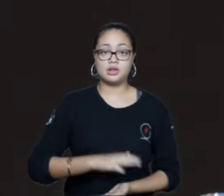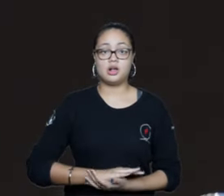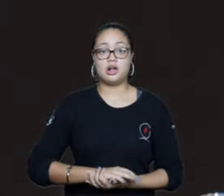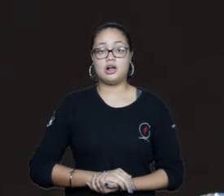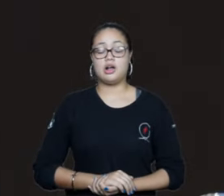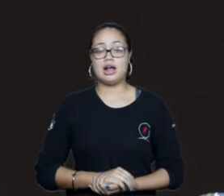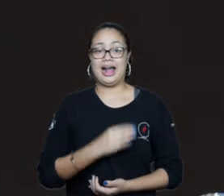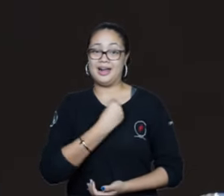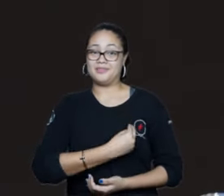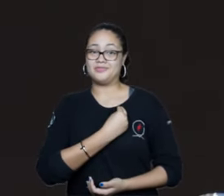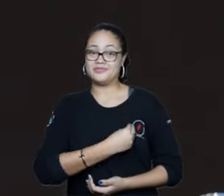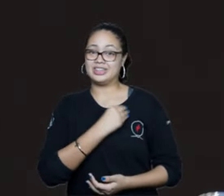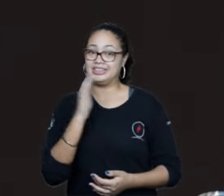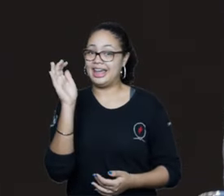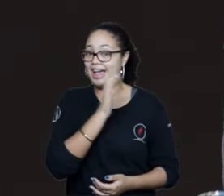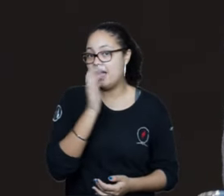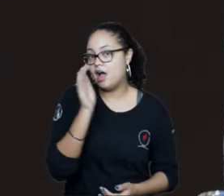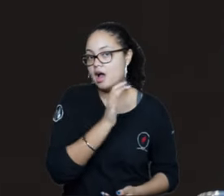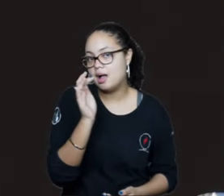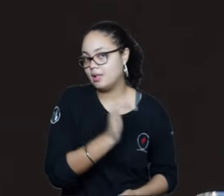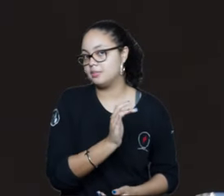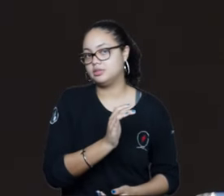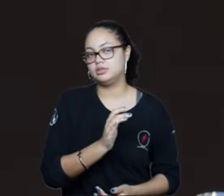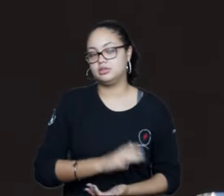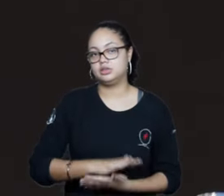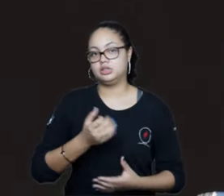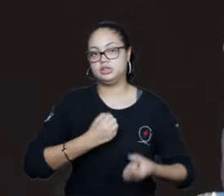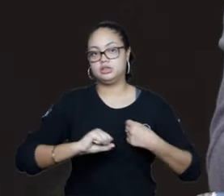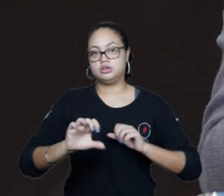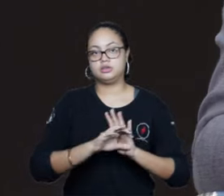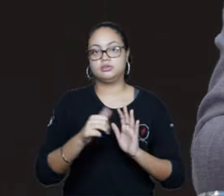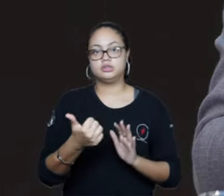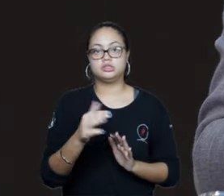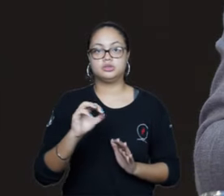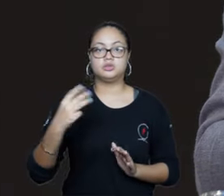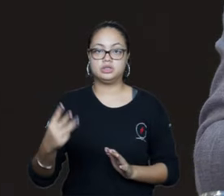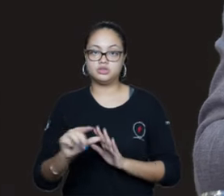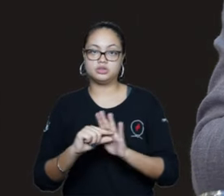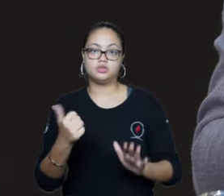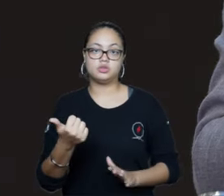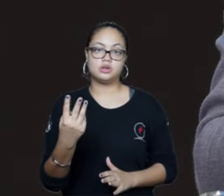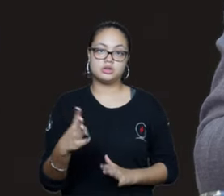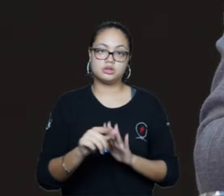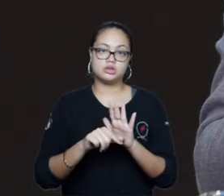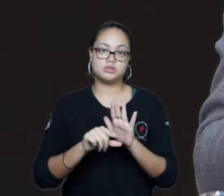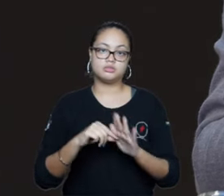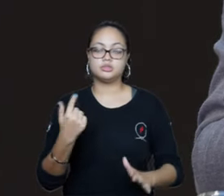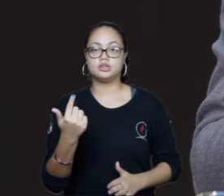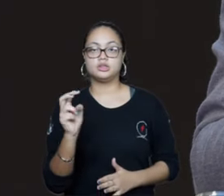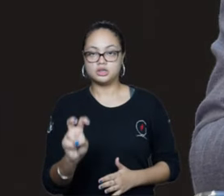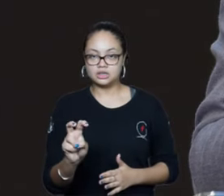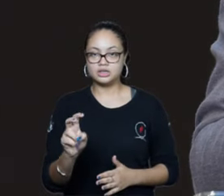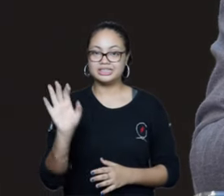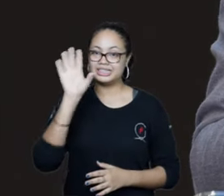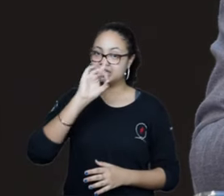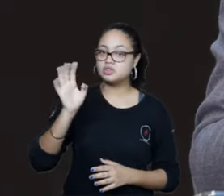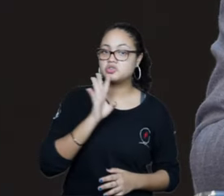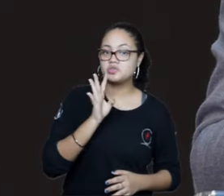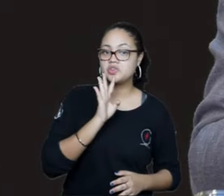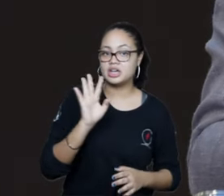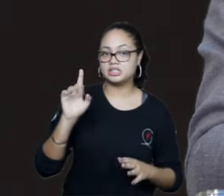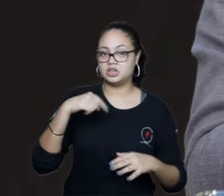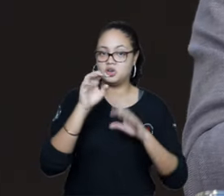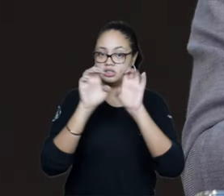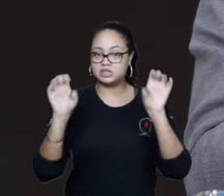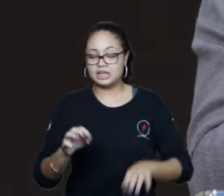como um tempo como um ponto ligeiro o Salmo 103 Versículo 14 15 diz ele conhece a nossa estrutura e lembra-se